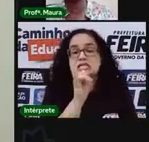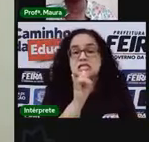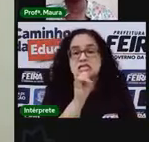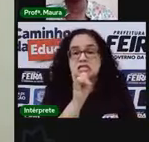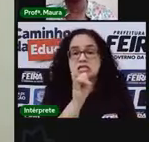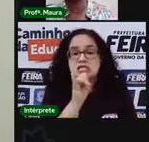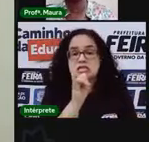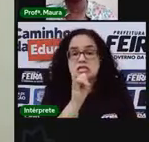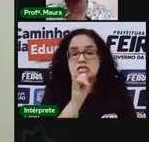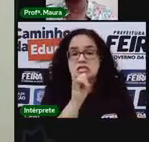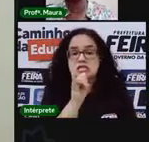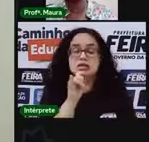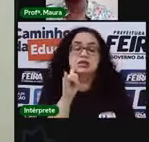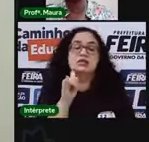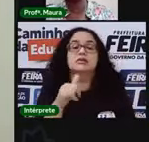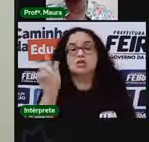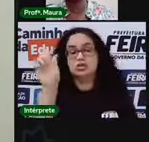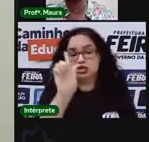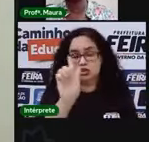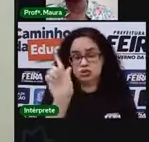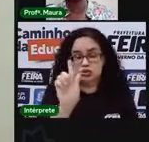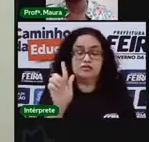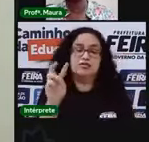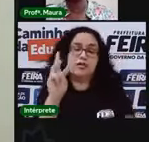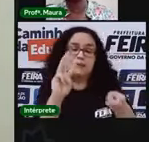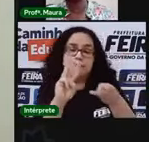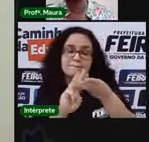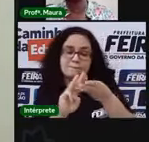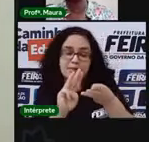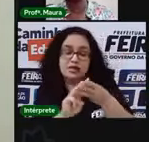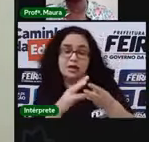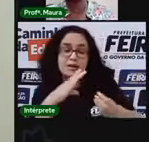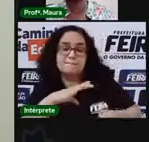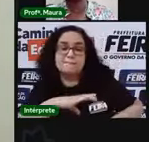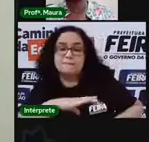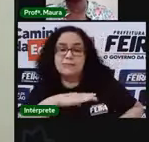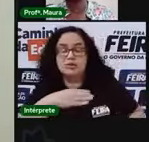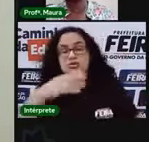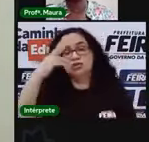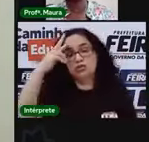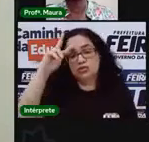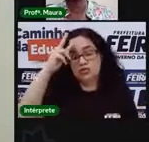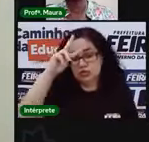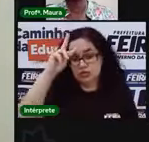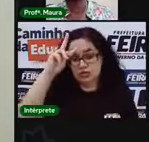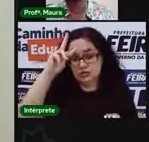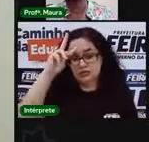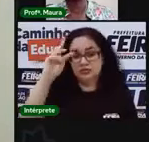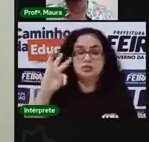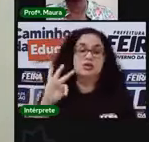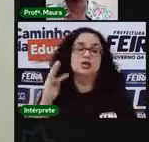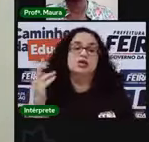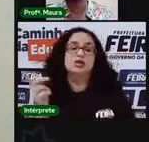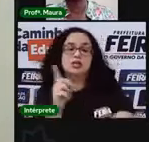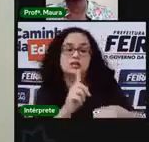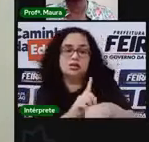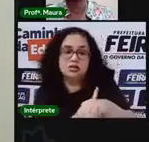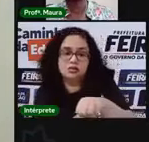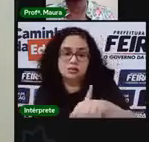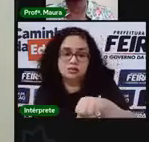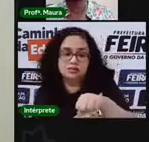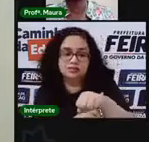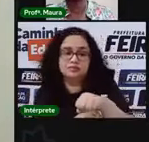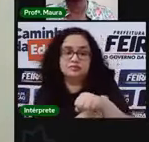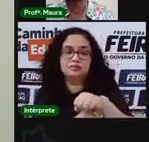da sororidade. Eu dei para geografia, para matemática, para português, para história. Podia dar para tantas outras, mas não há tempo hábil para isso,